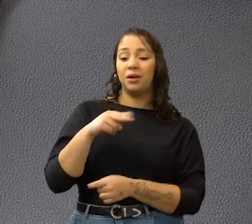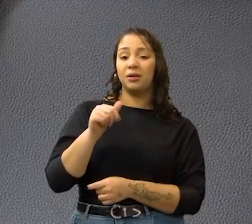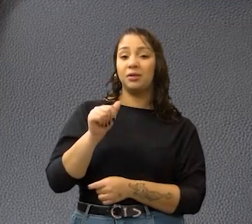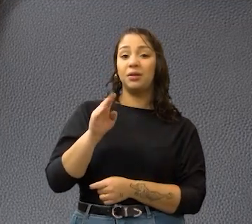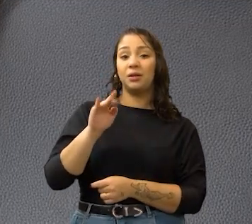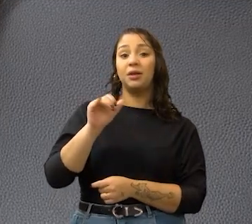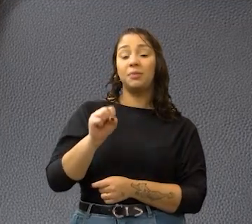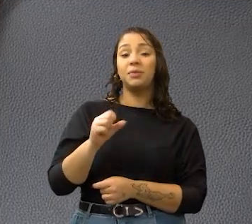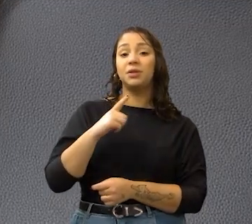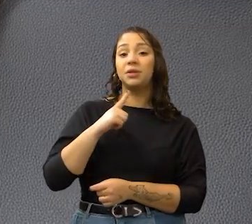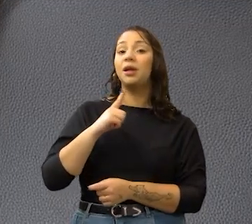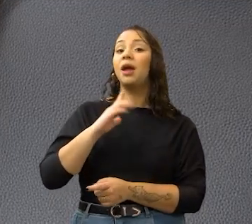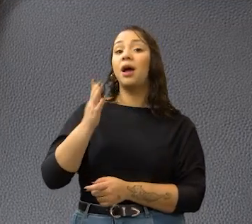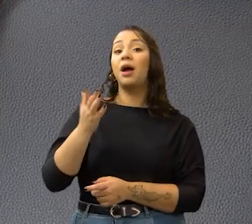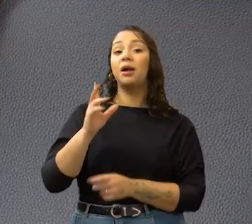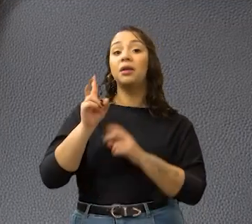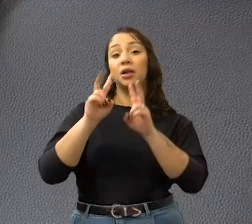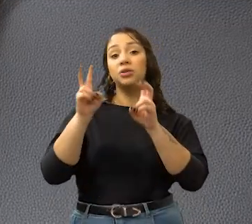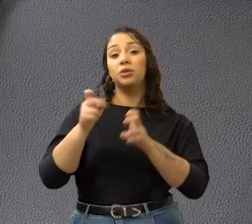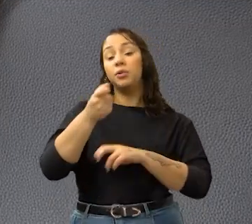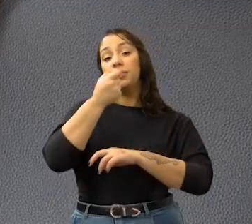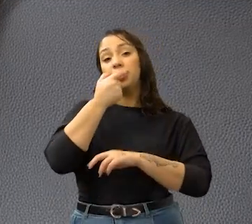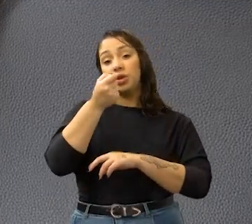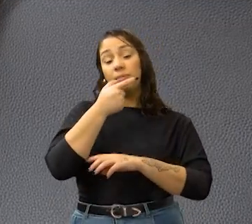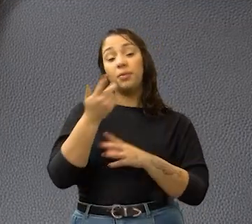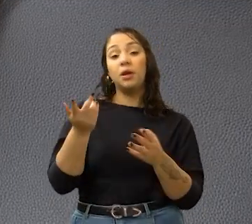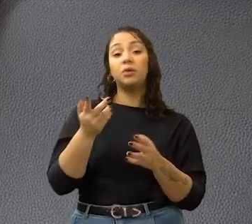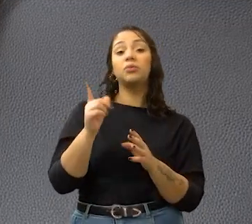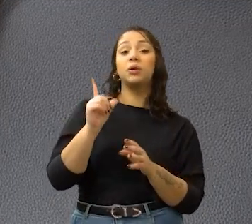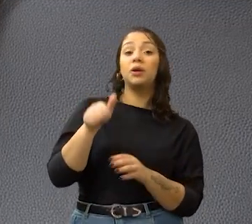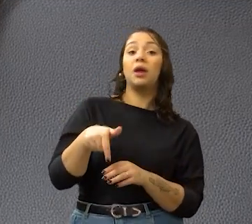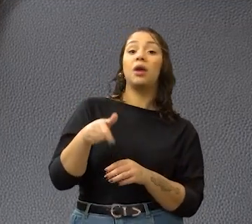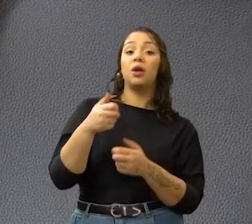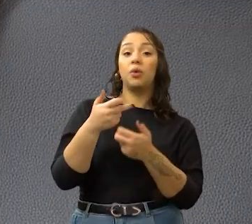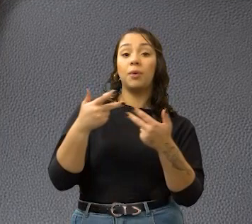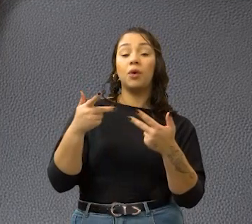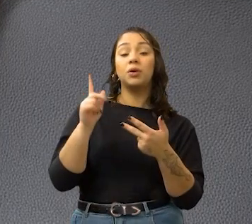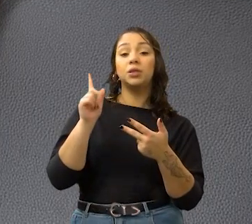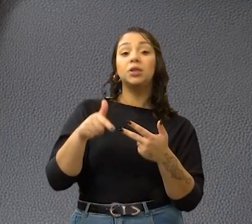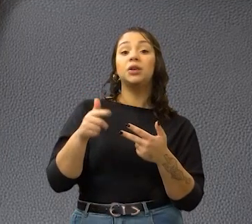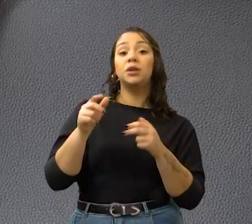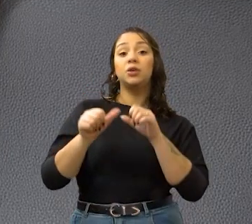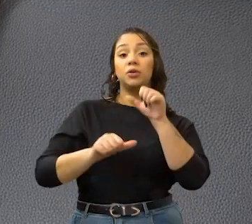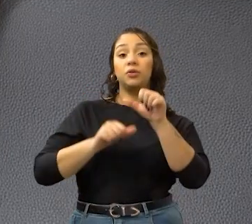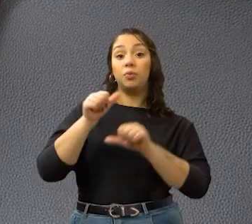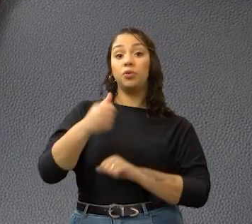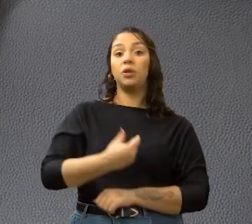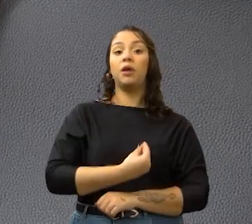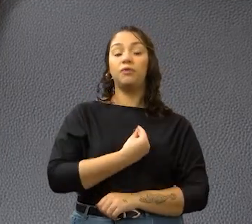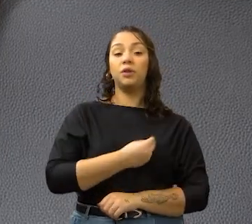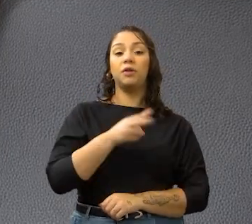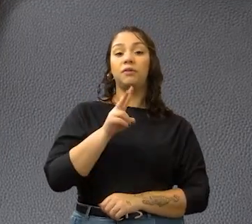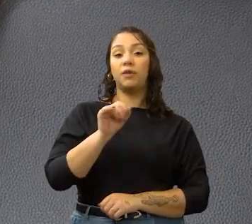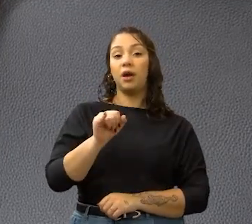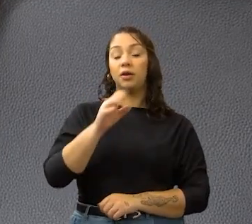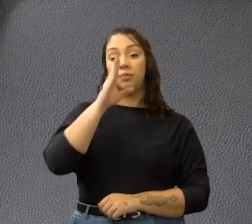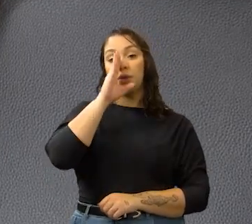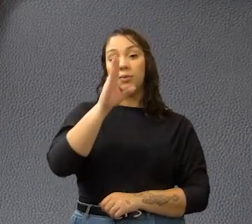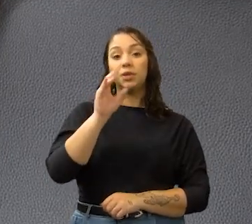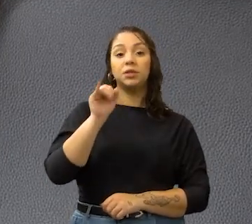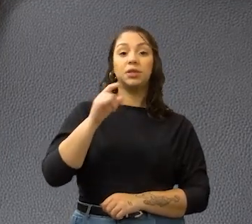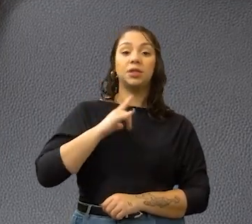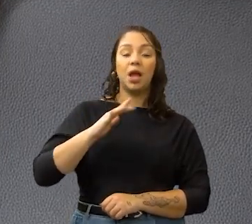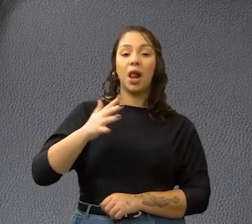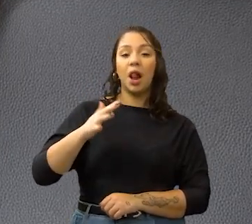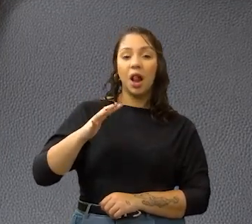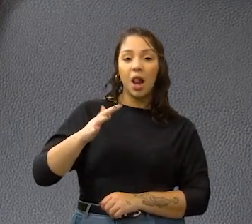as pessoas têm um pouco essa leitura de que a gente está falando de um medicamento, que a gente está falando justamente de alguma coisa que vai mudar a sua vida, né? Principalmente se você